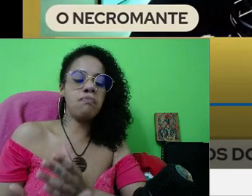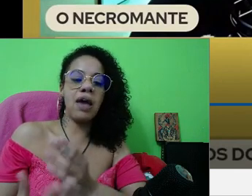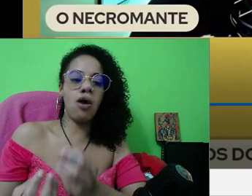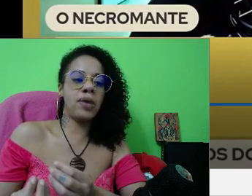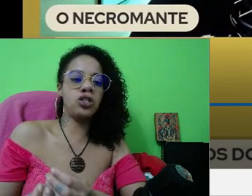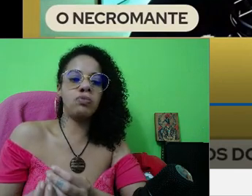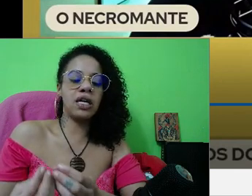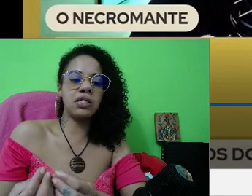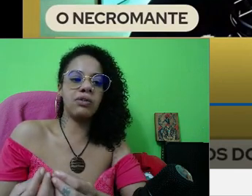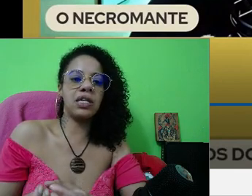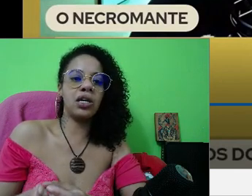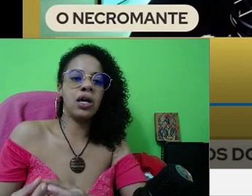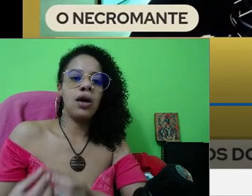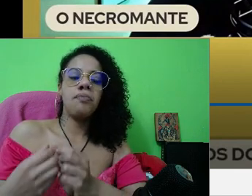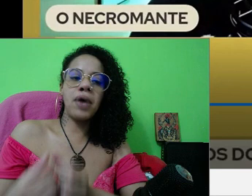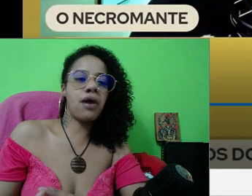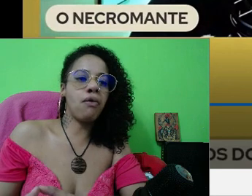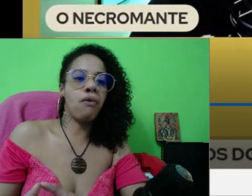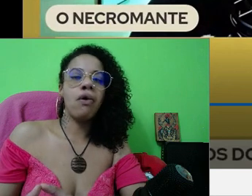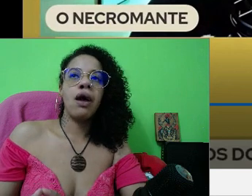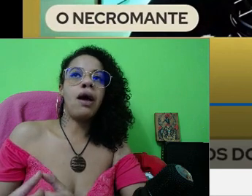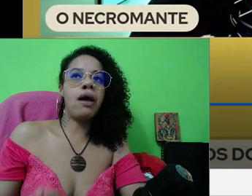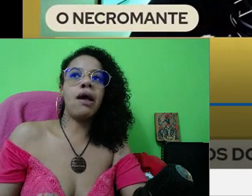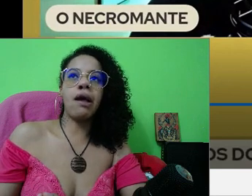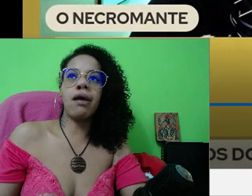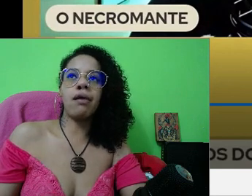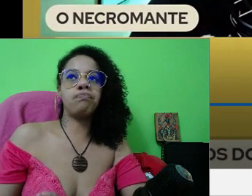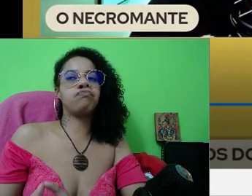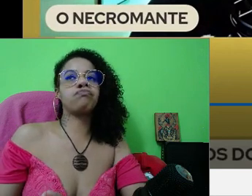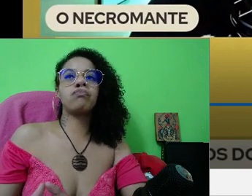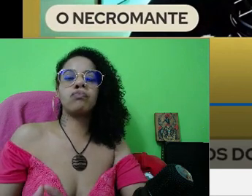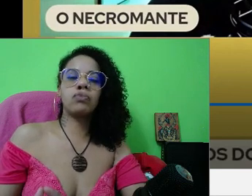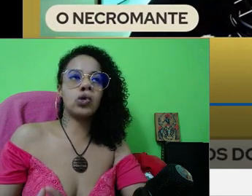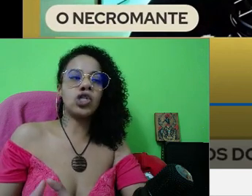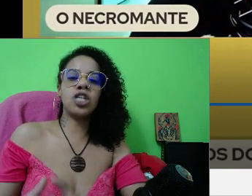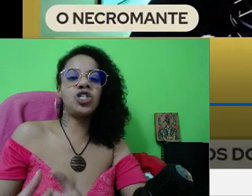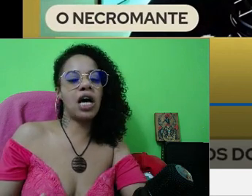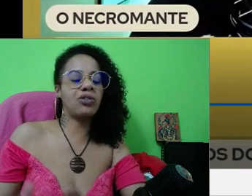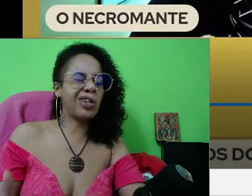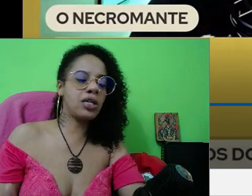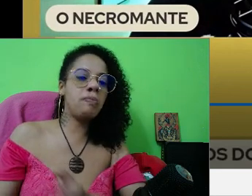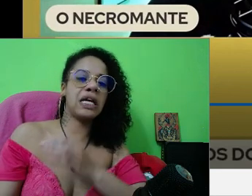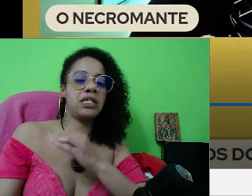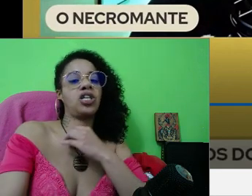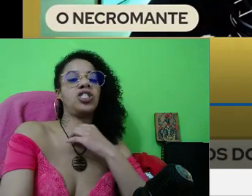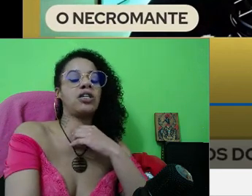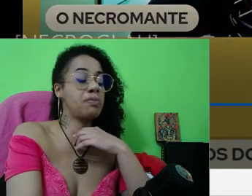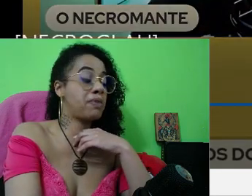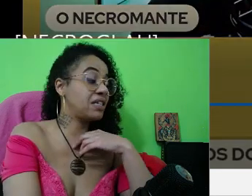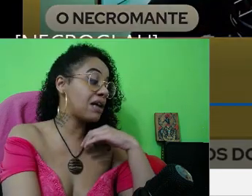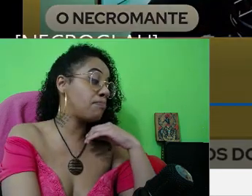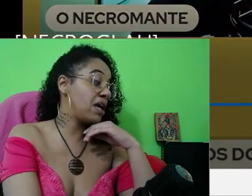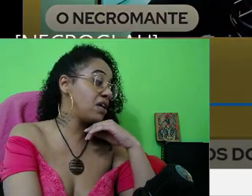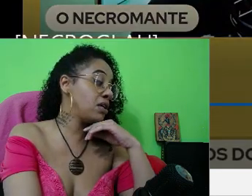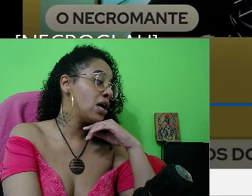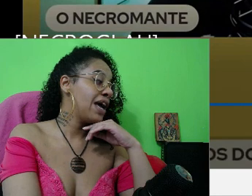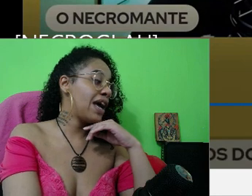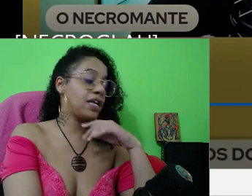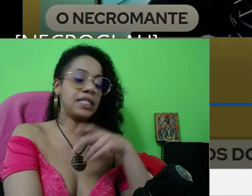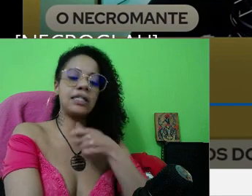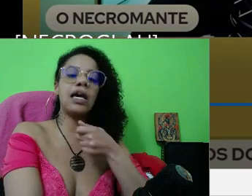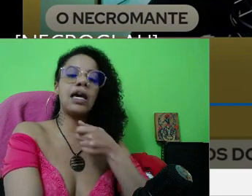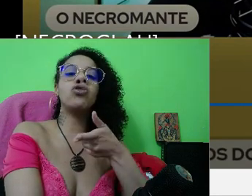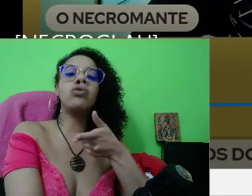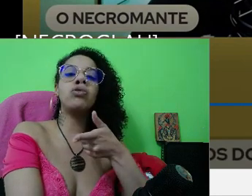tu tem realmente uma questão assim meu tô chateado só que você não parece chateado Você parece estar bem